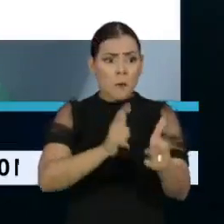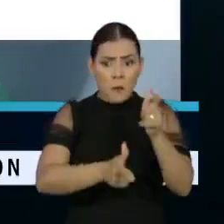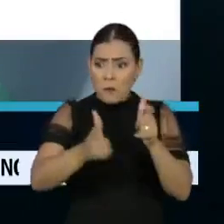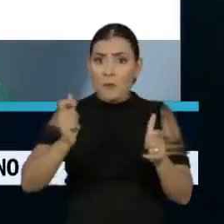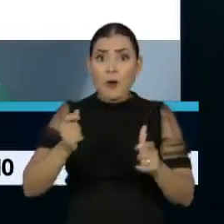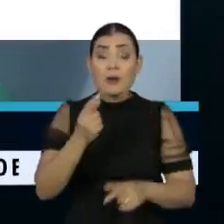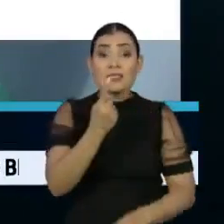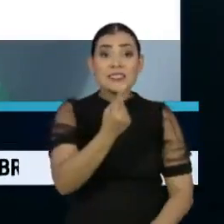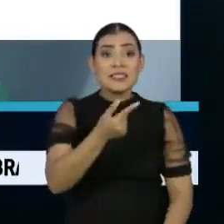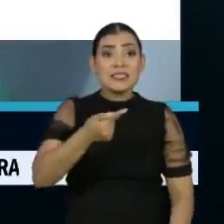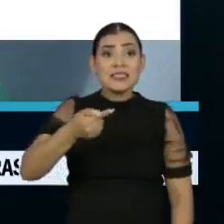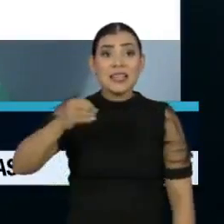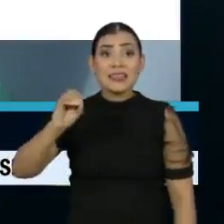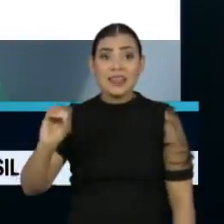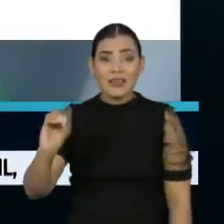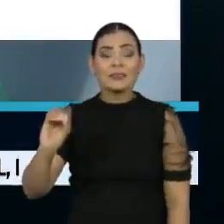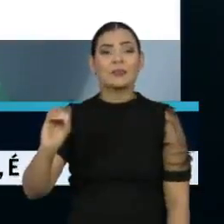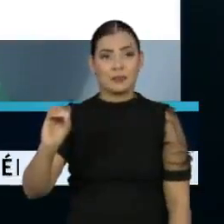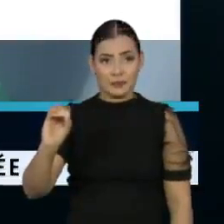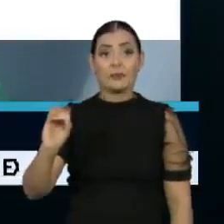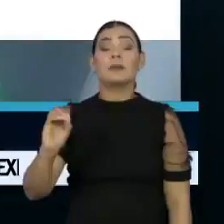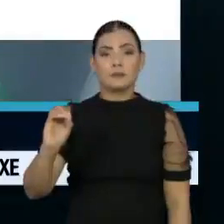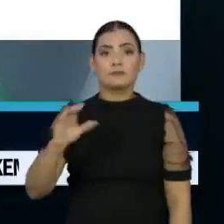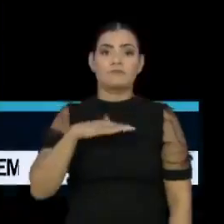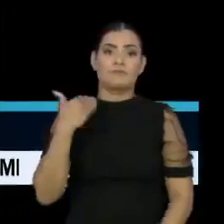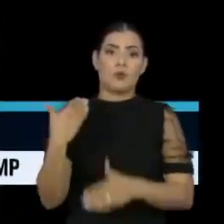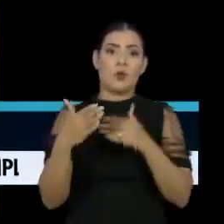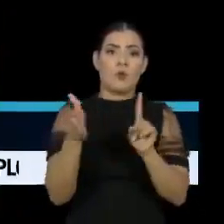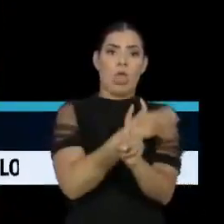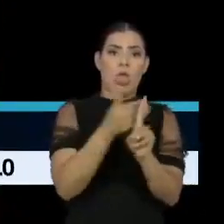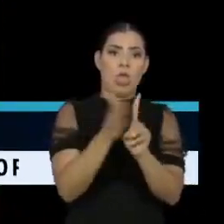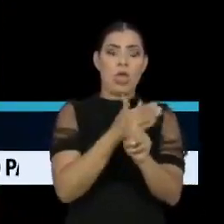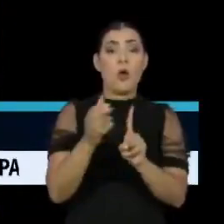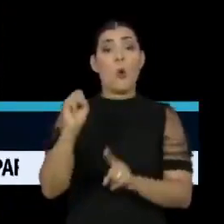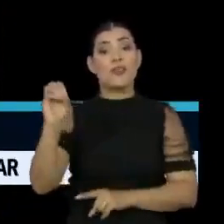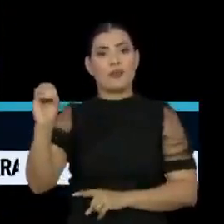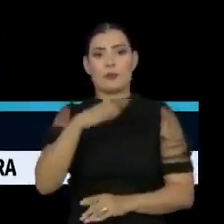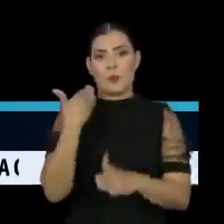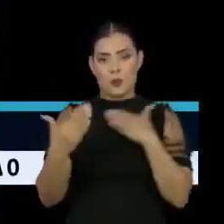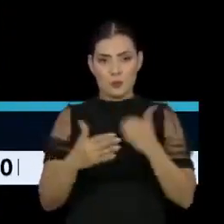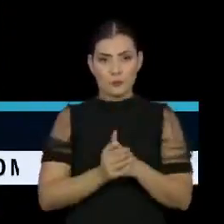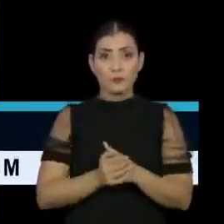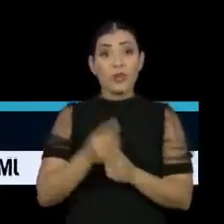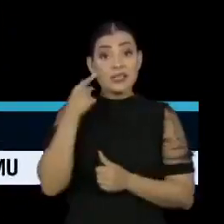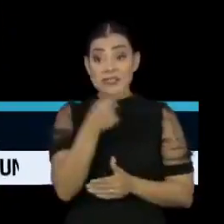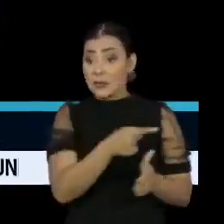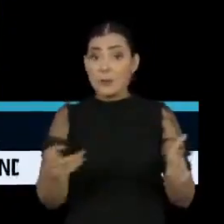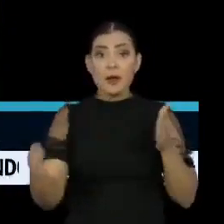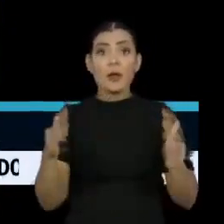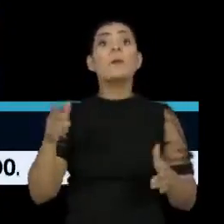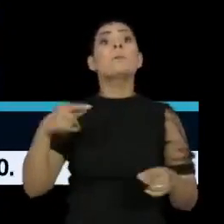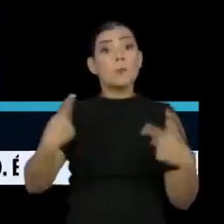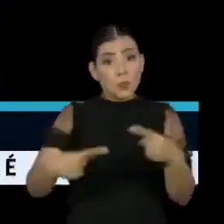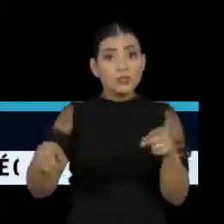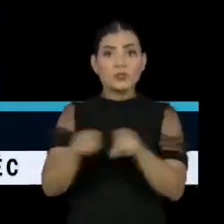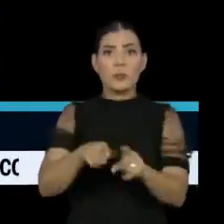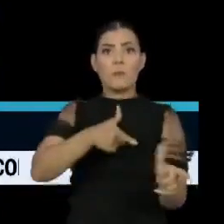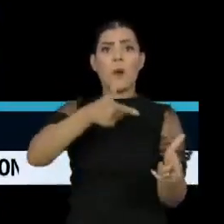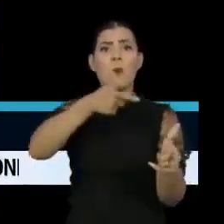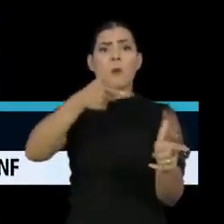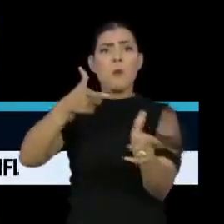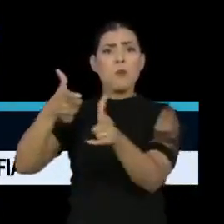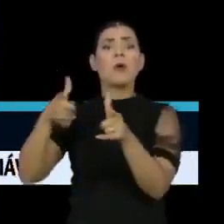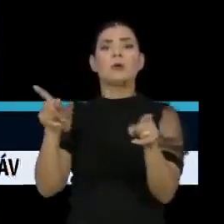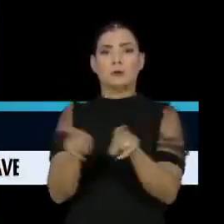outros 170 sofreram agressões. Apenas nesta semana, 3 atentados contra políticos foram destaque no